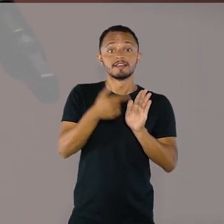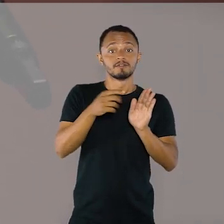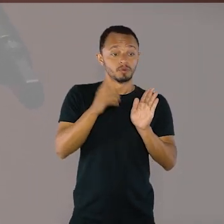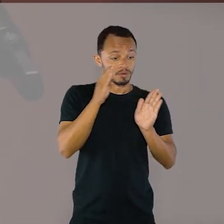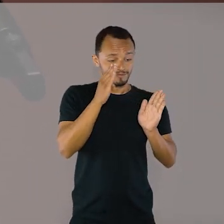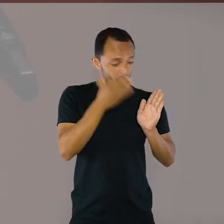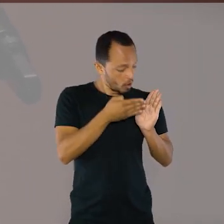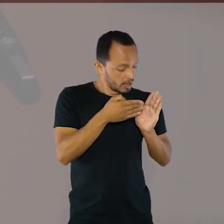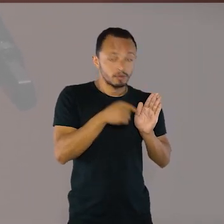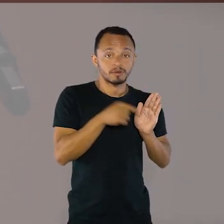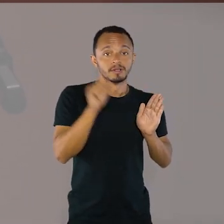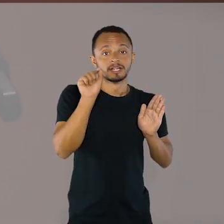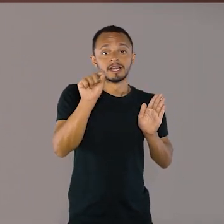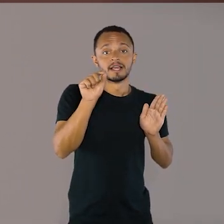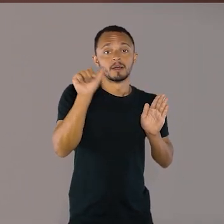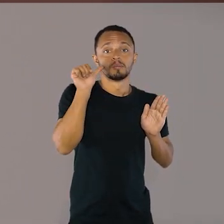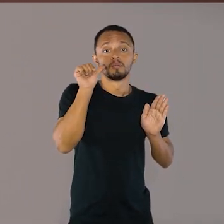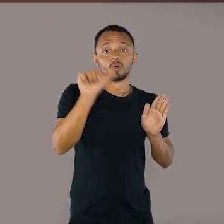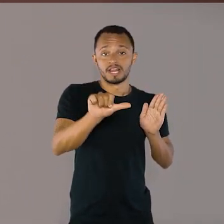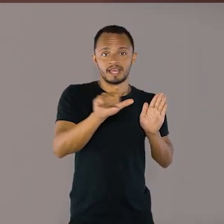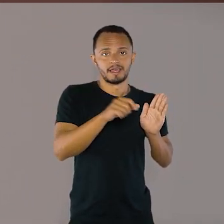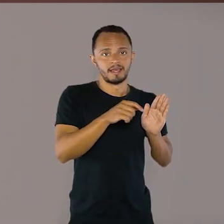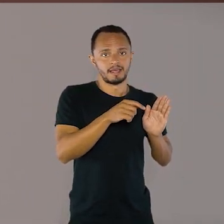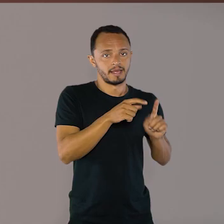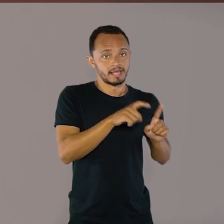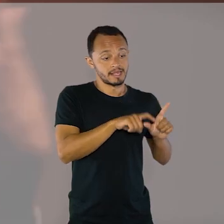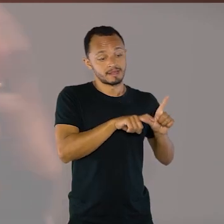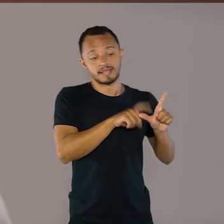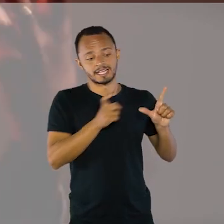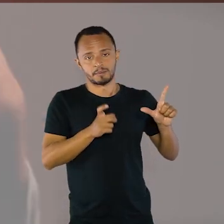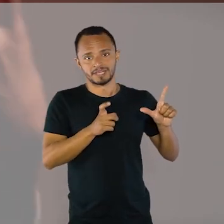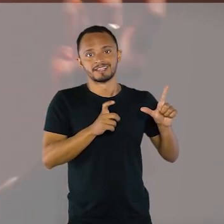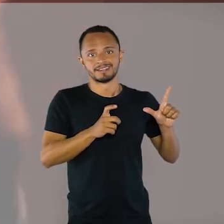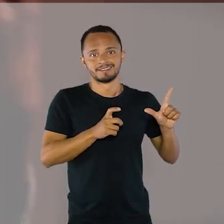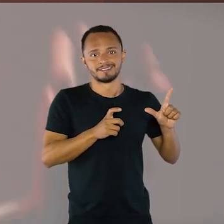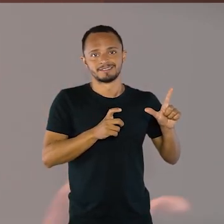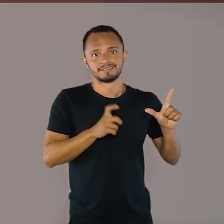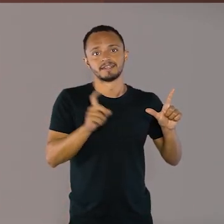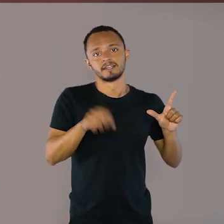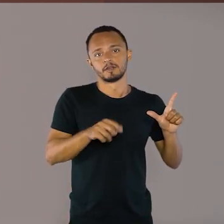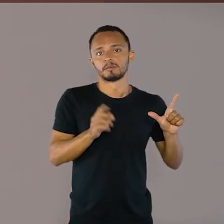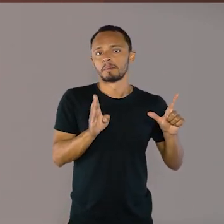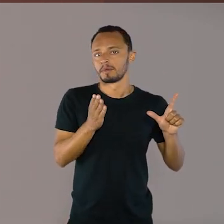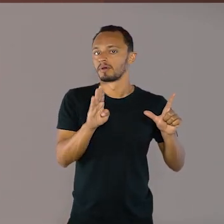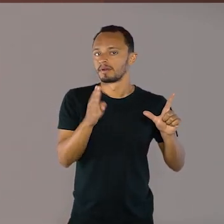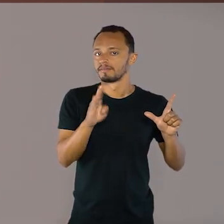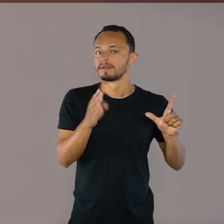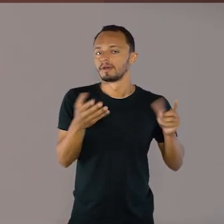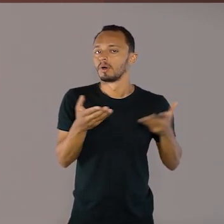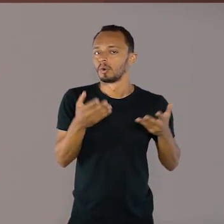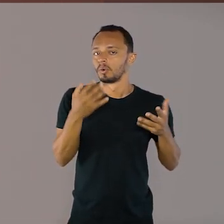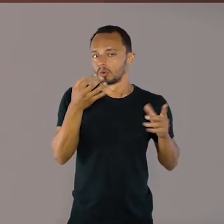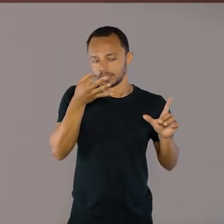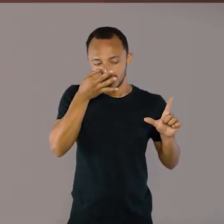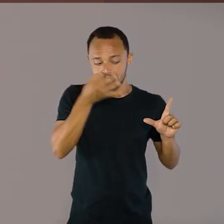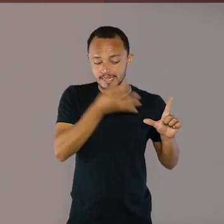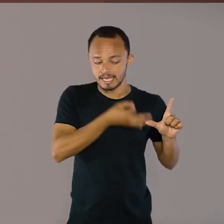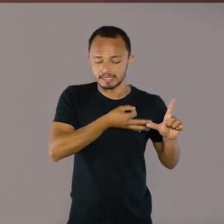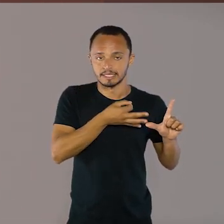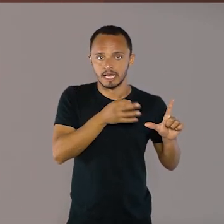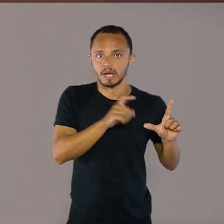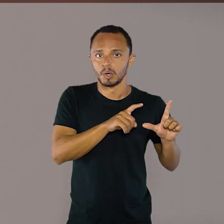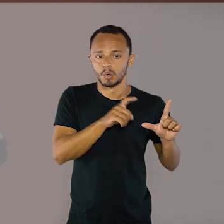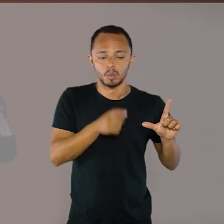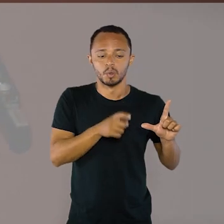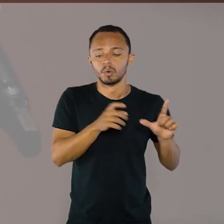há toda uma revisão, sim, de uma bibliografia, eu acho que hoje se tem uma atenção voltada a isso